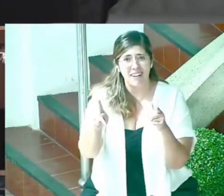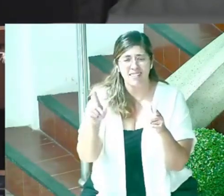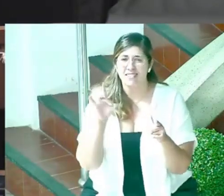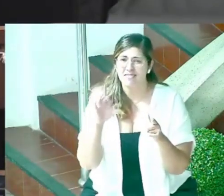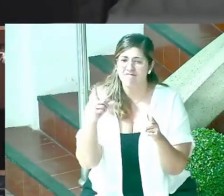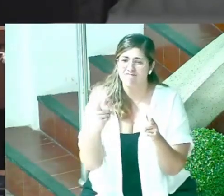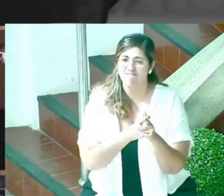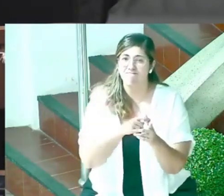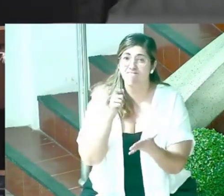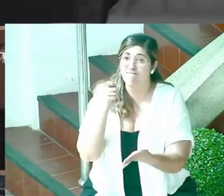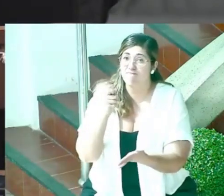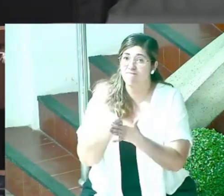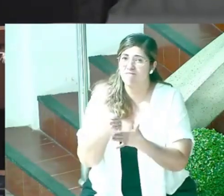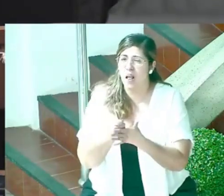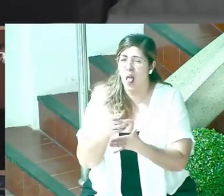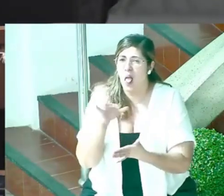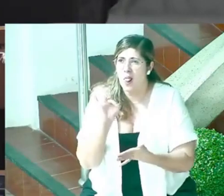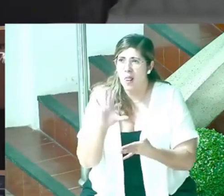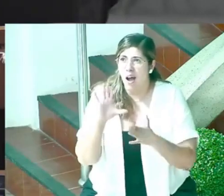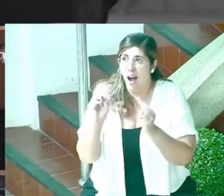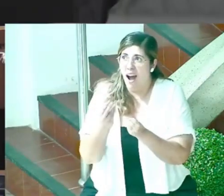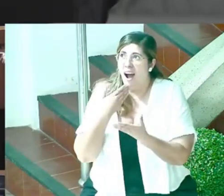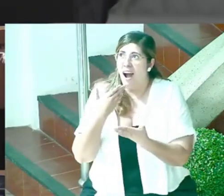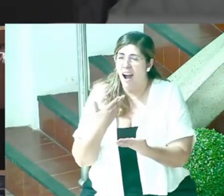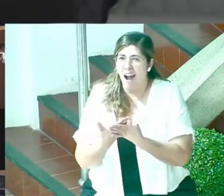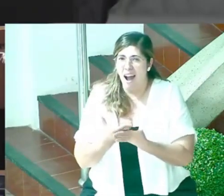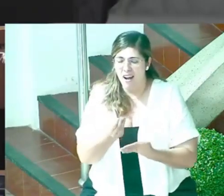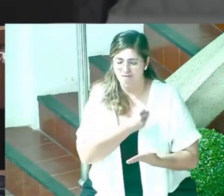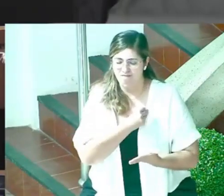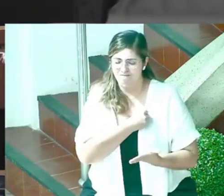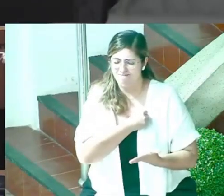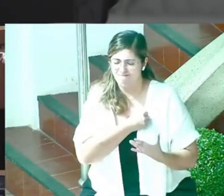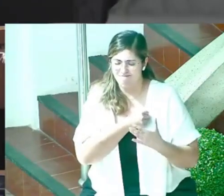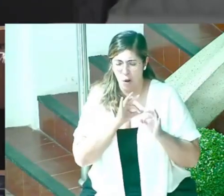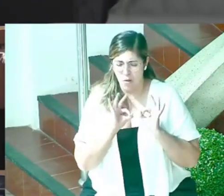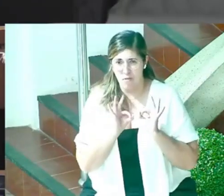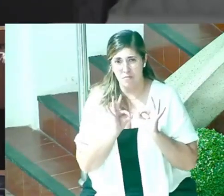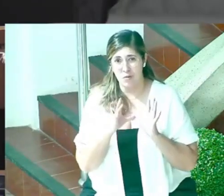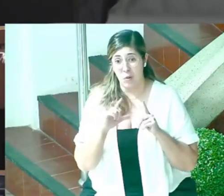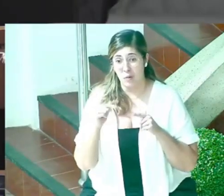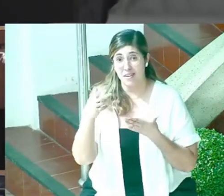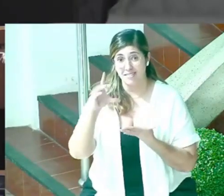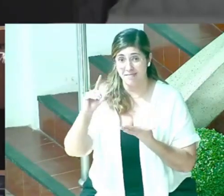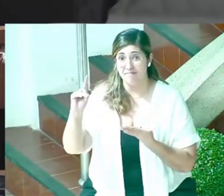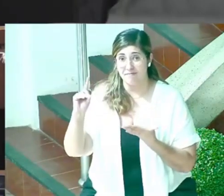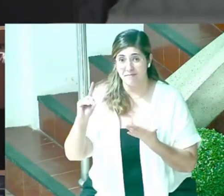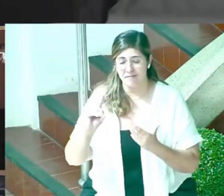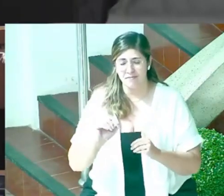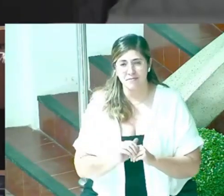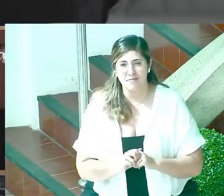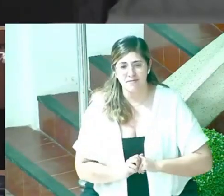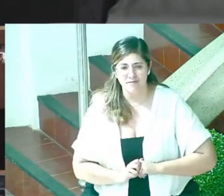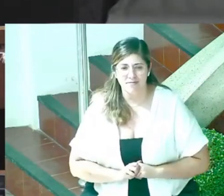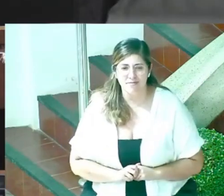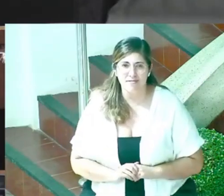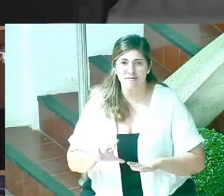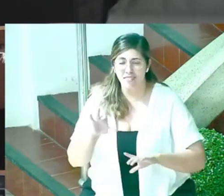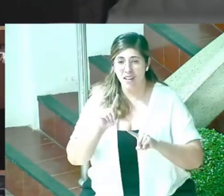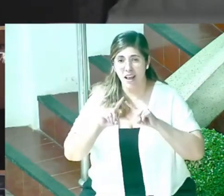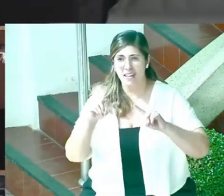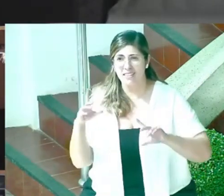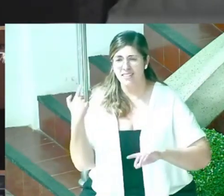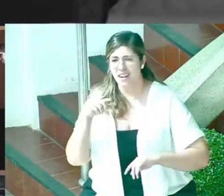para perdão dos nossos pecados e para perdoar aqueles que nos